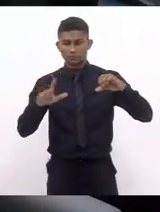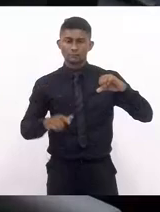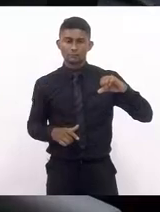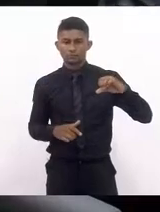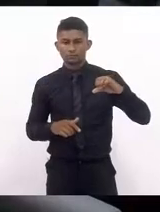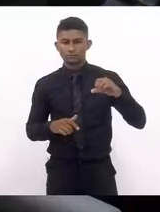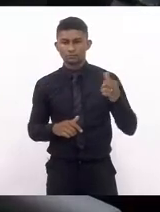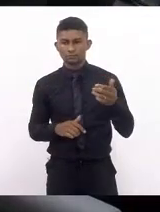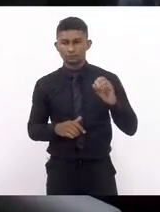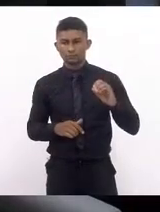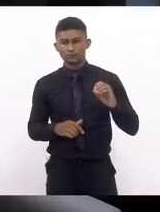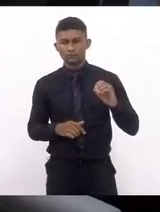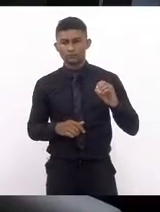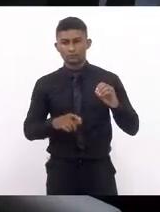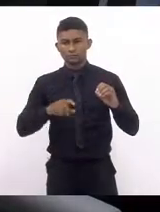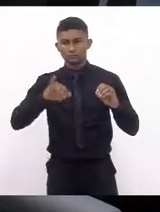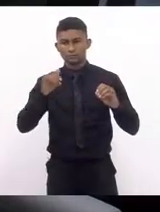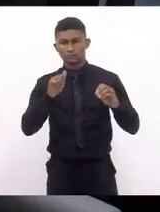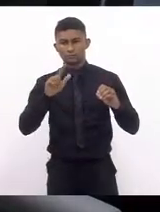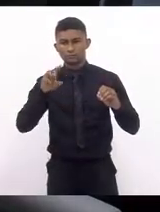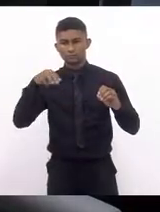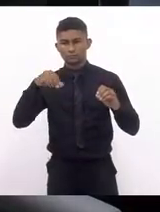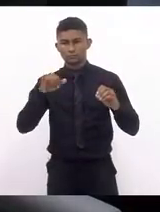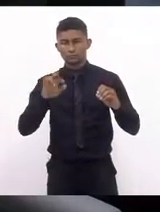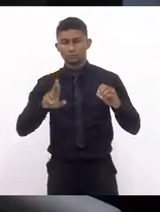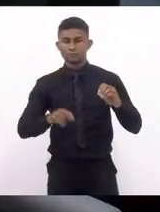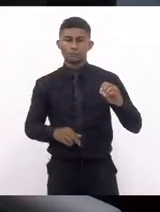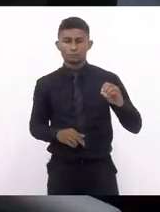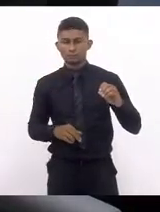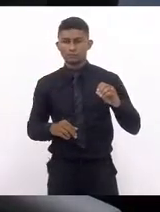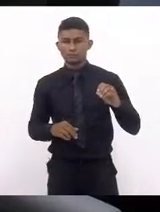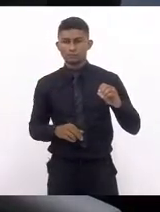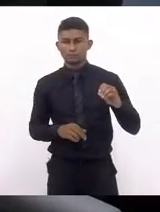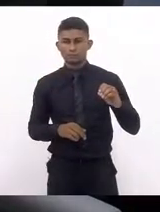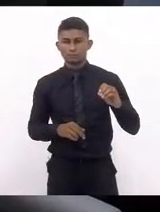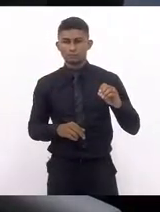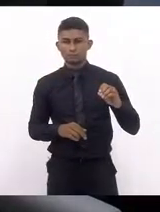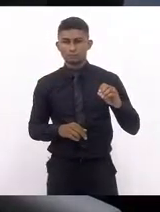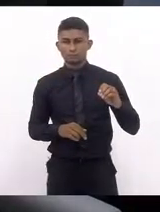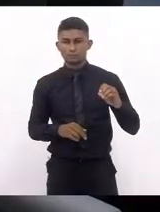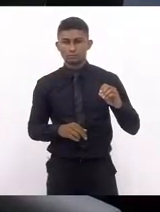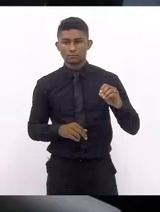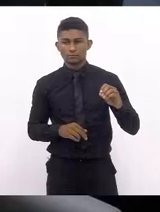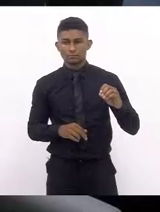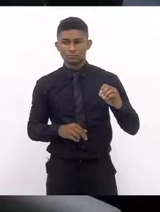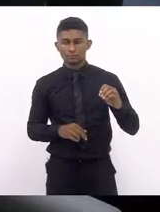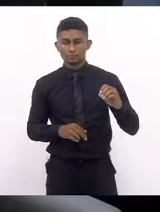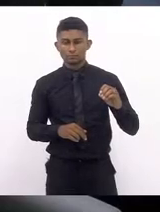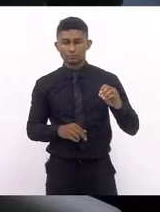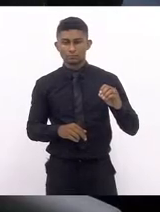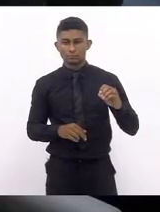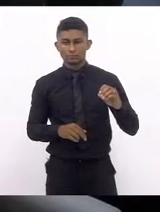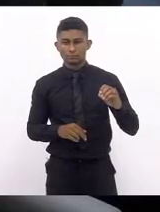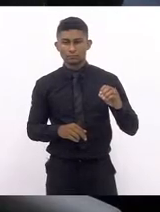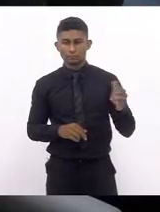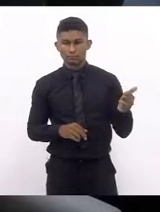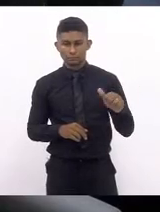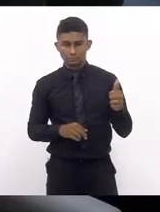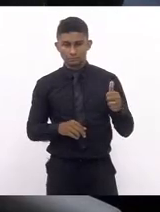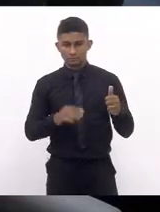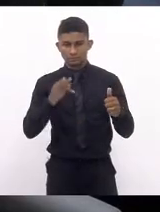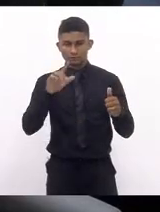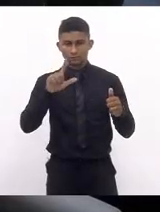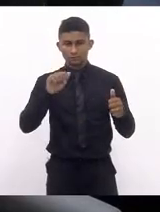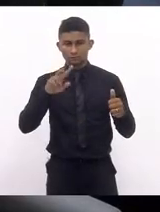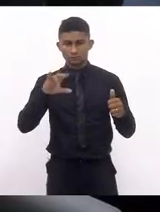Oi salmir é que eu já sabia e aqui Eta France